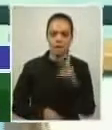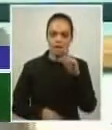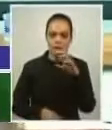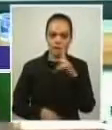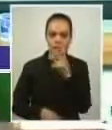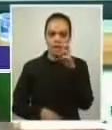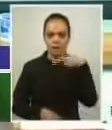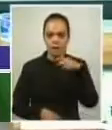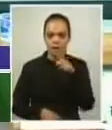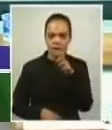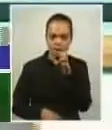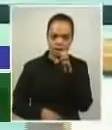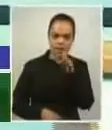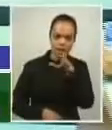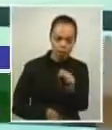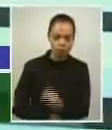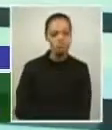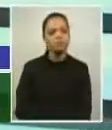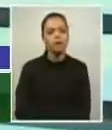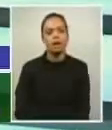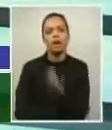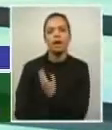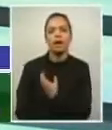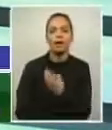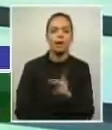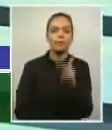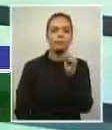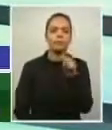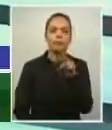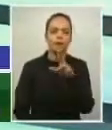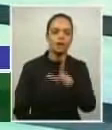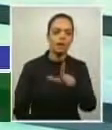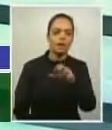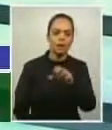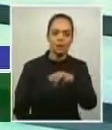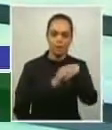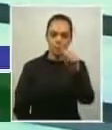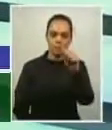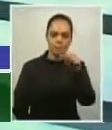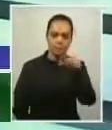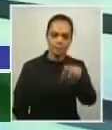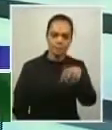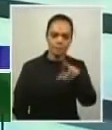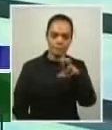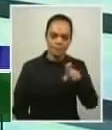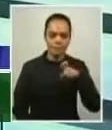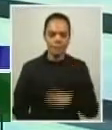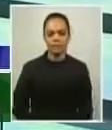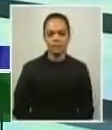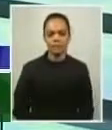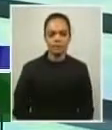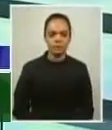english-4u grande companheiro de Karl Marx não confundir com a Girl Oi tá embora